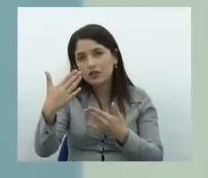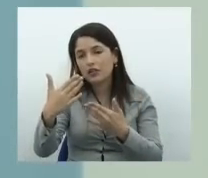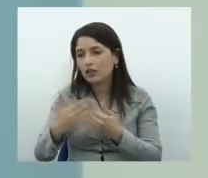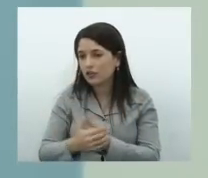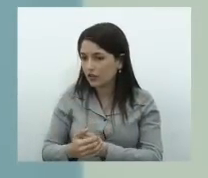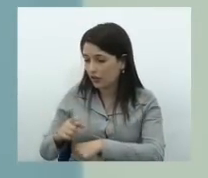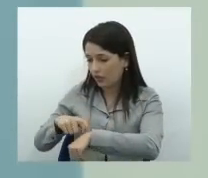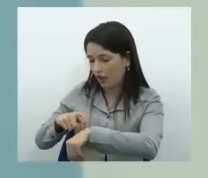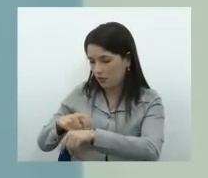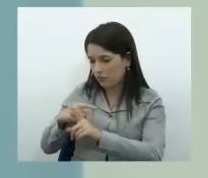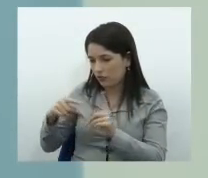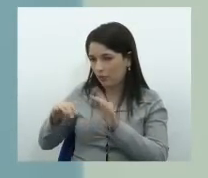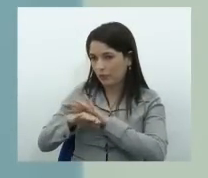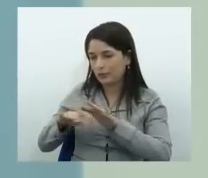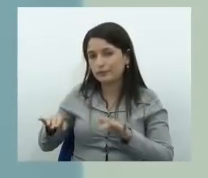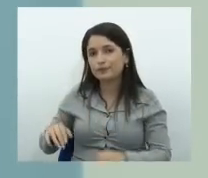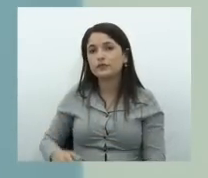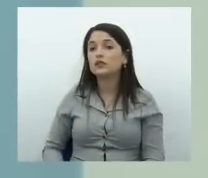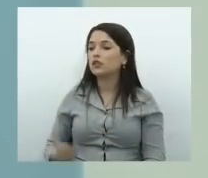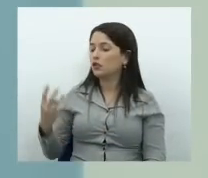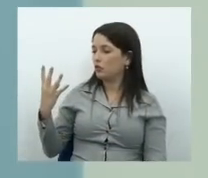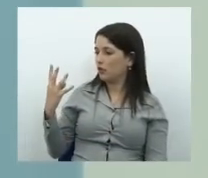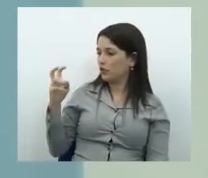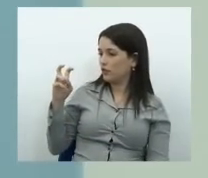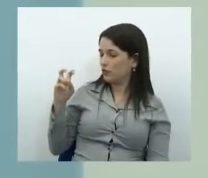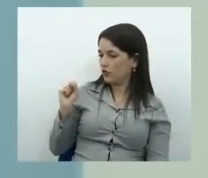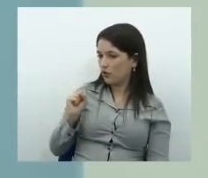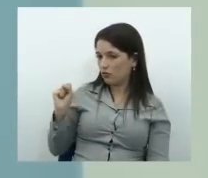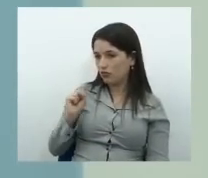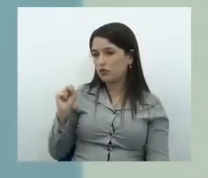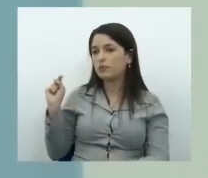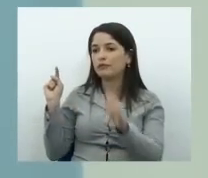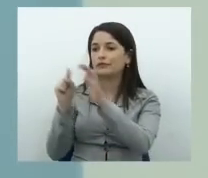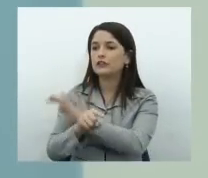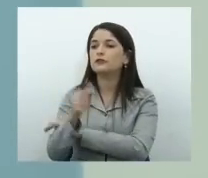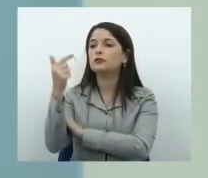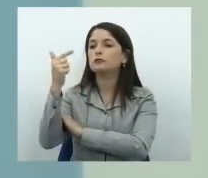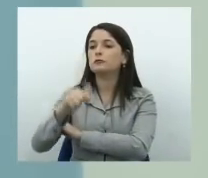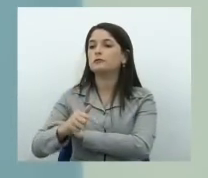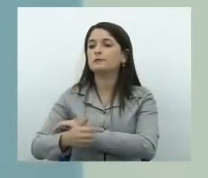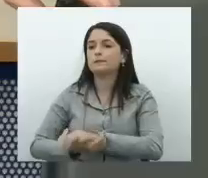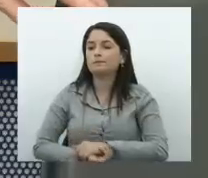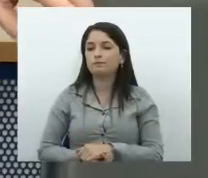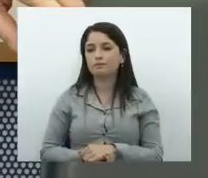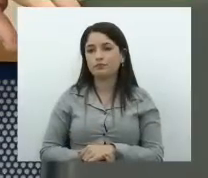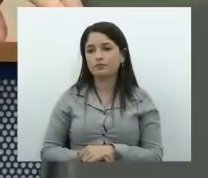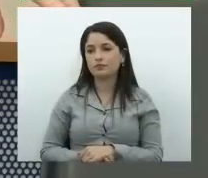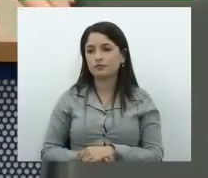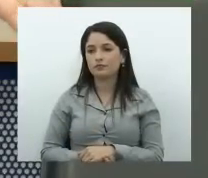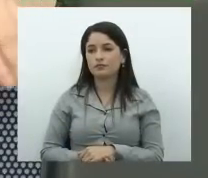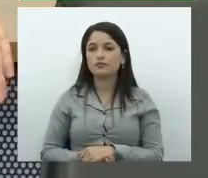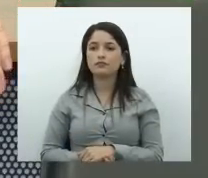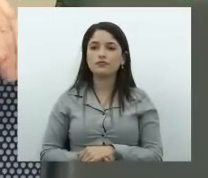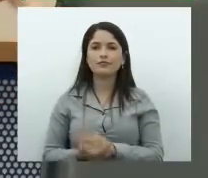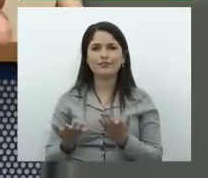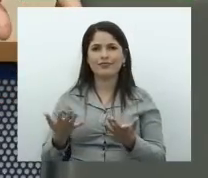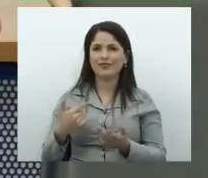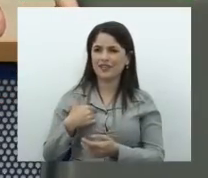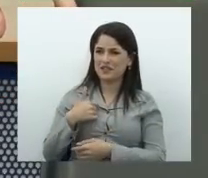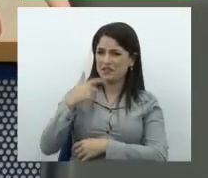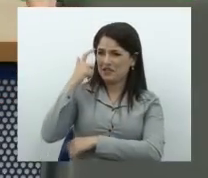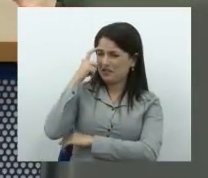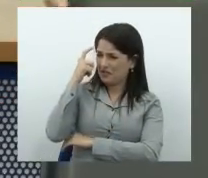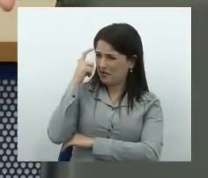seu tempo. 45 segundos para a réplica, por favor, candidato Edson. Ô, Wagner Freitas, você achou que eu vim aqui